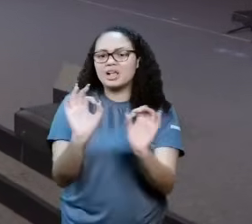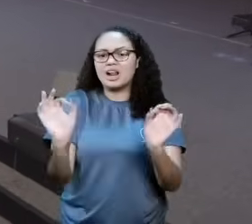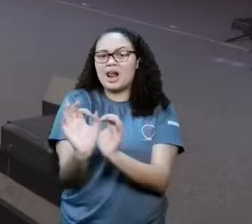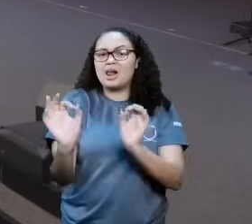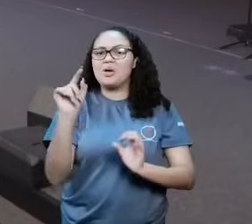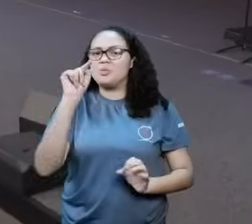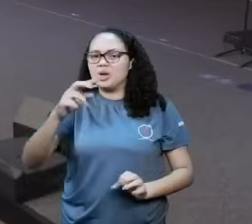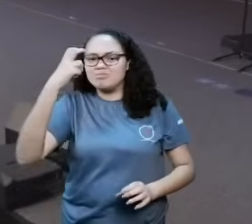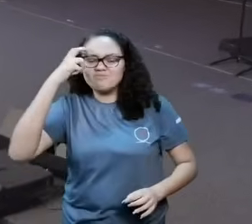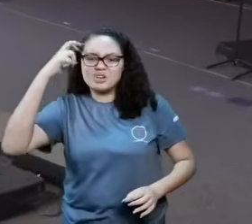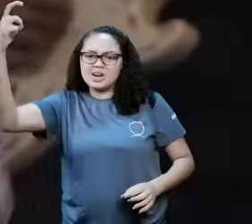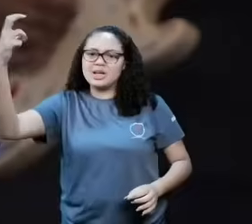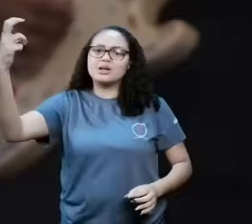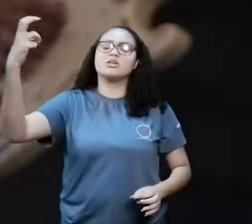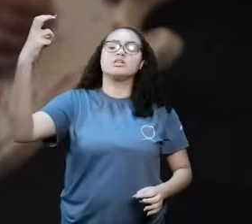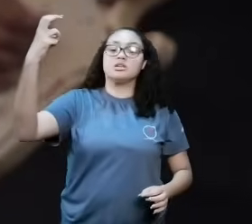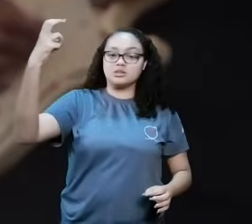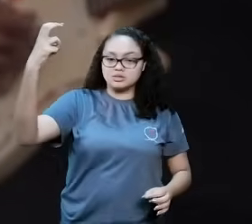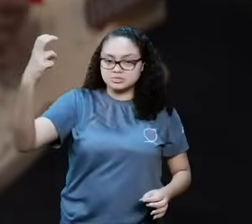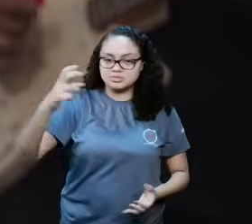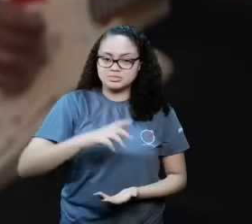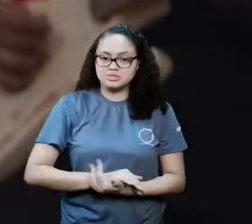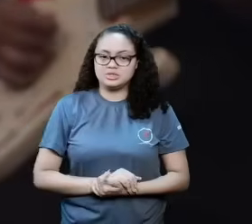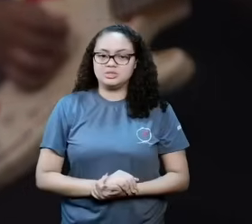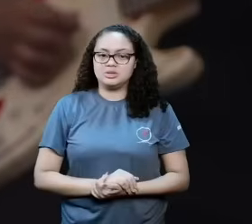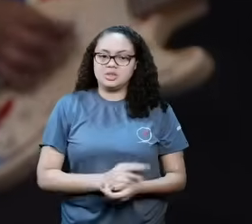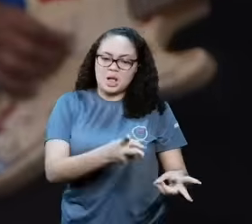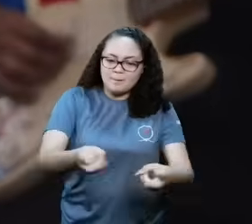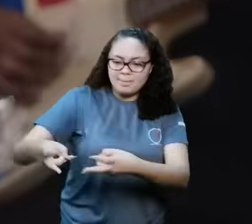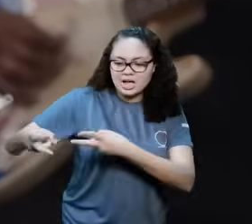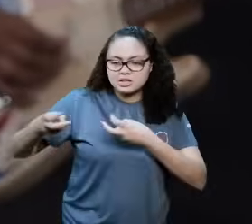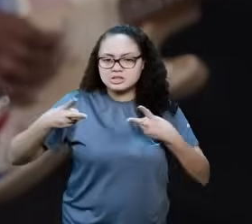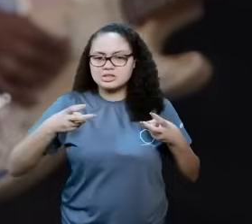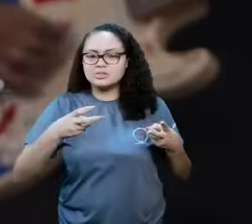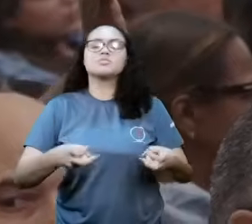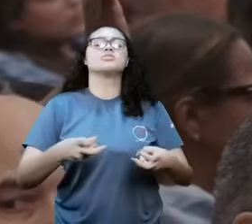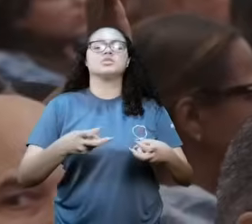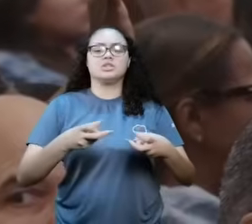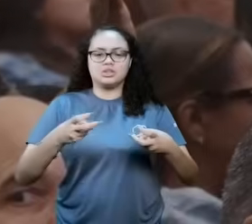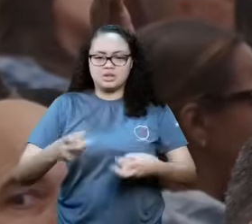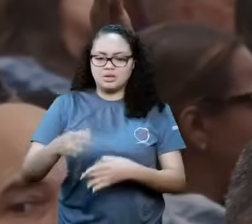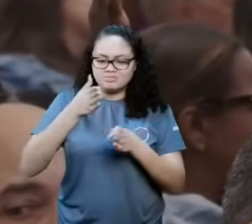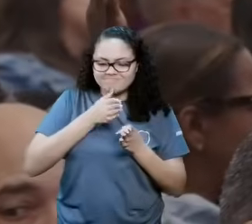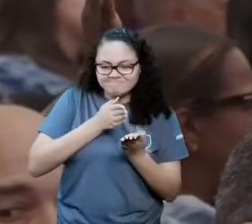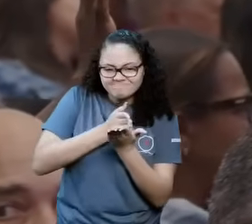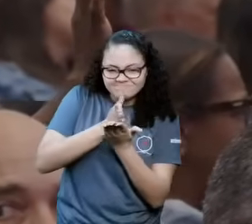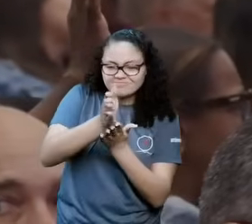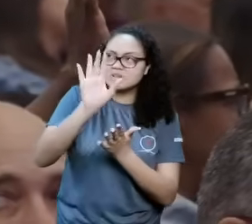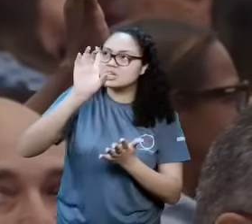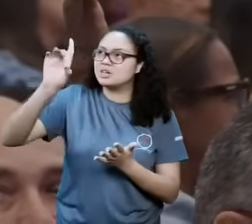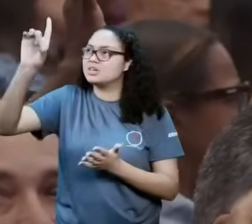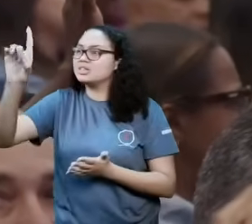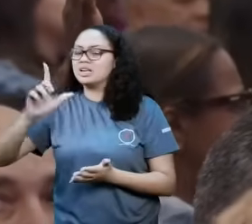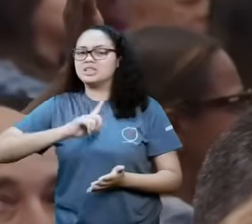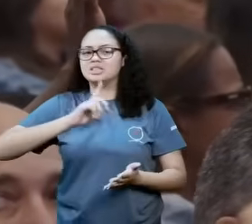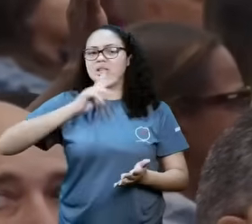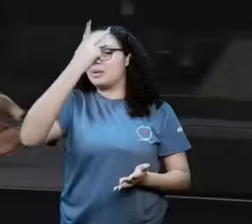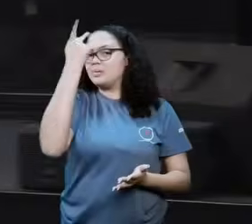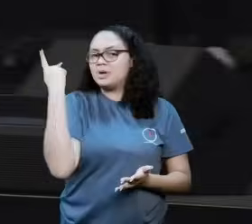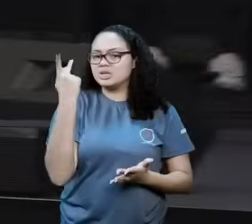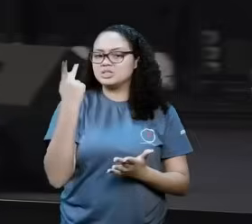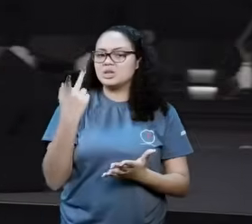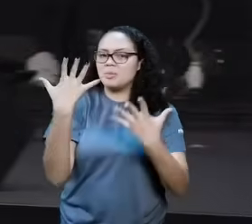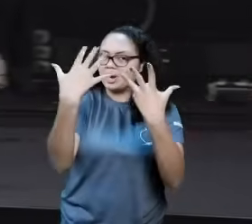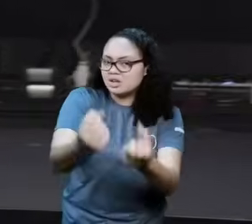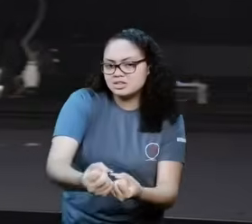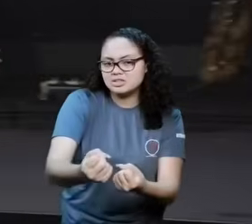te deixar cheio de sabedoria, cheio de discernimento, cheio de direção de Deus. Tem alguém aí para